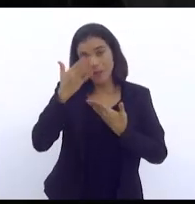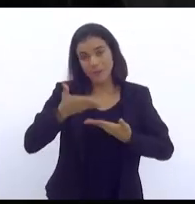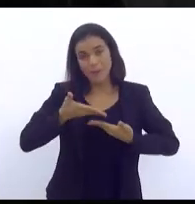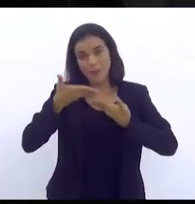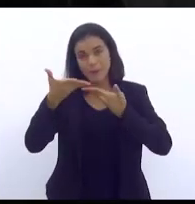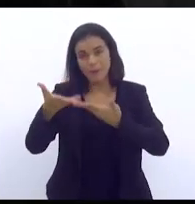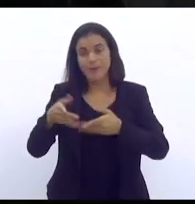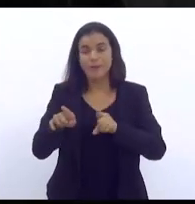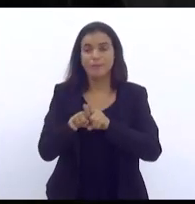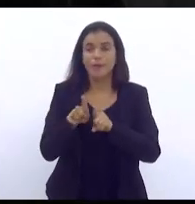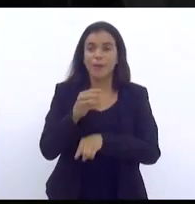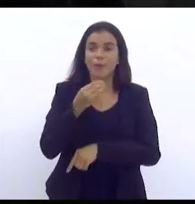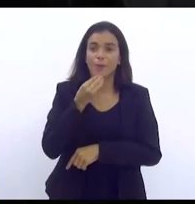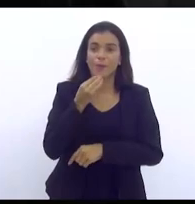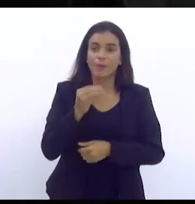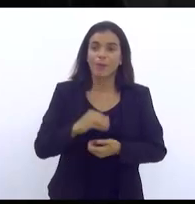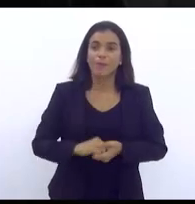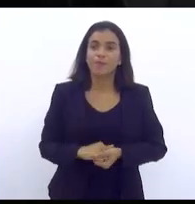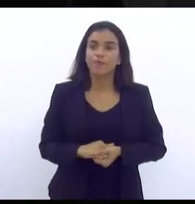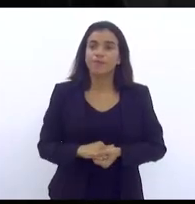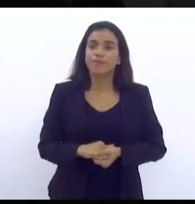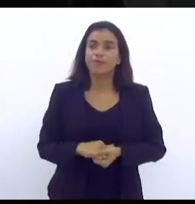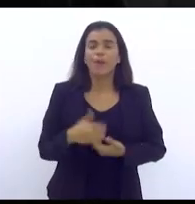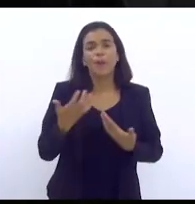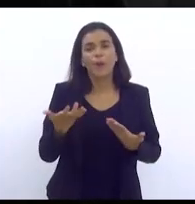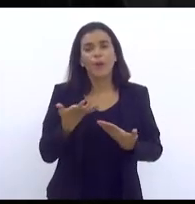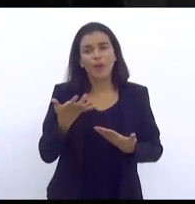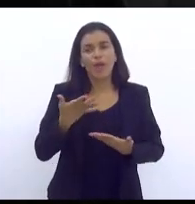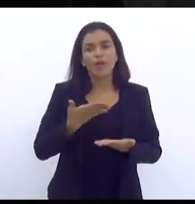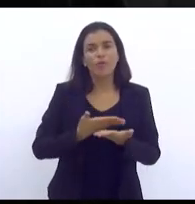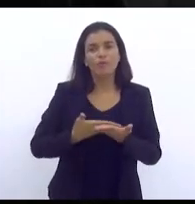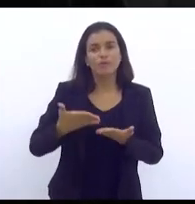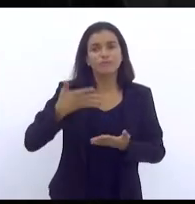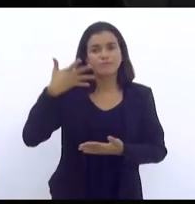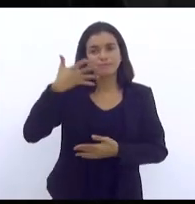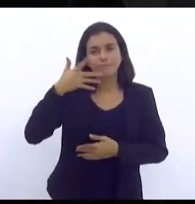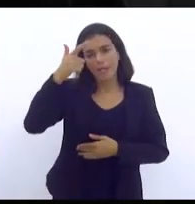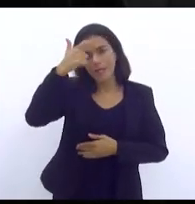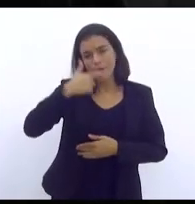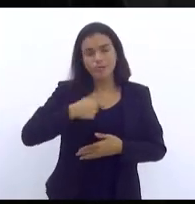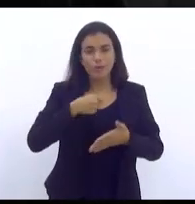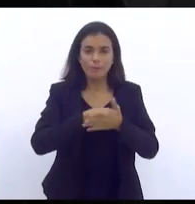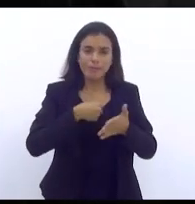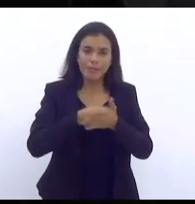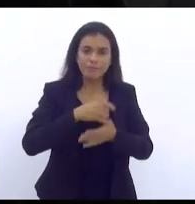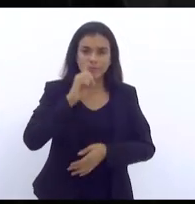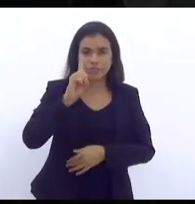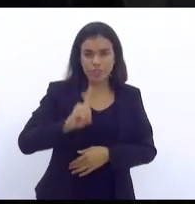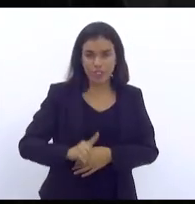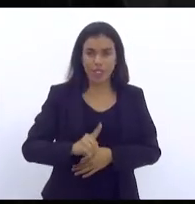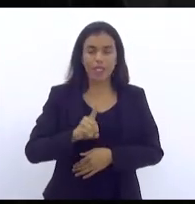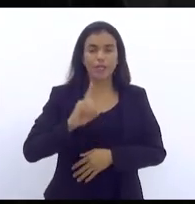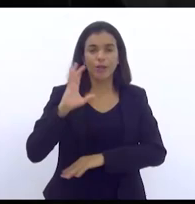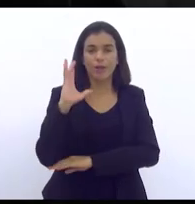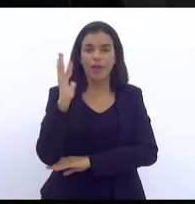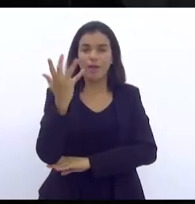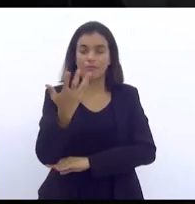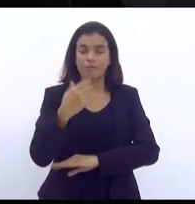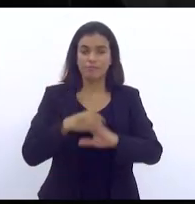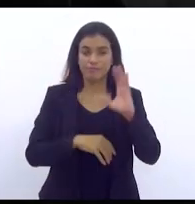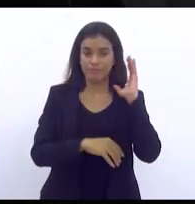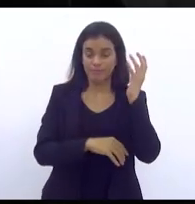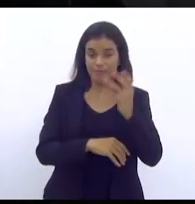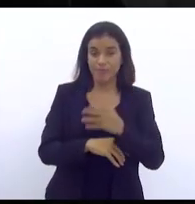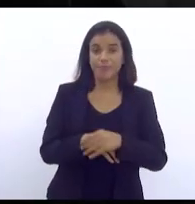e a oportunidade estar aqui eu quero iniciar minha fala dizendo que sou uma militante na defesa do direito ao meio ambiente